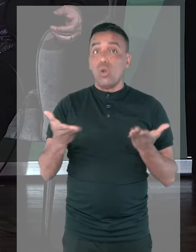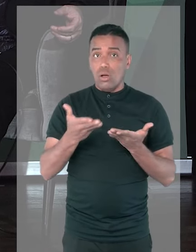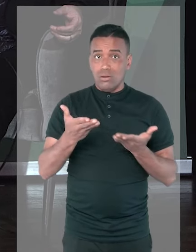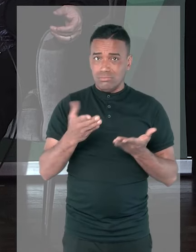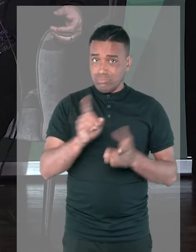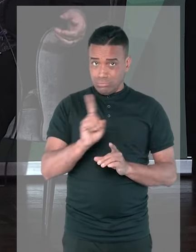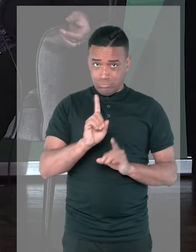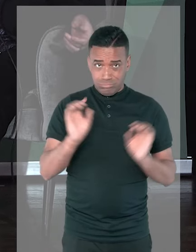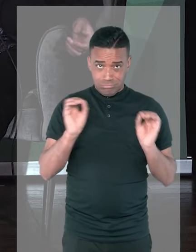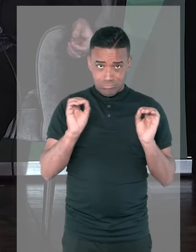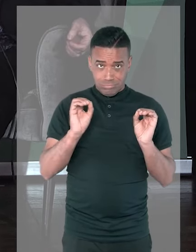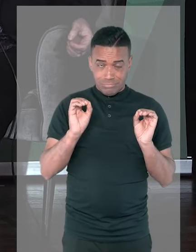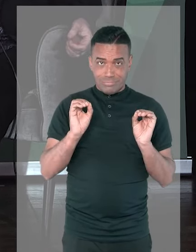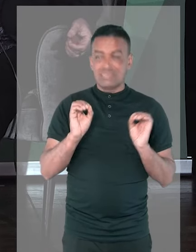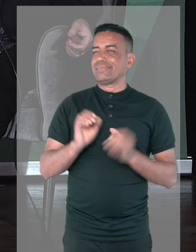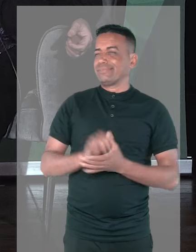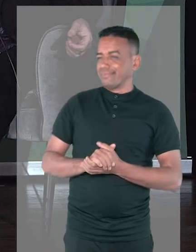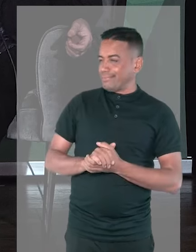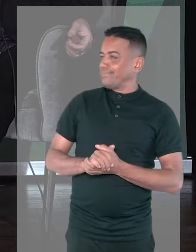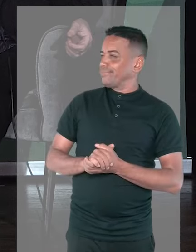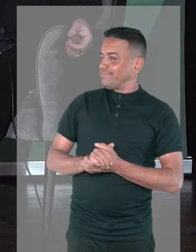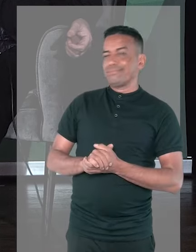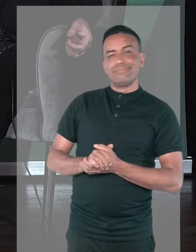Não? Está te explorando, Gabriel.